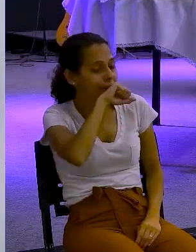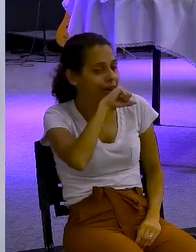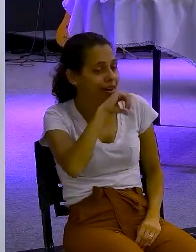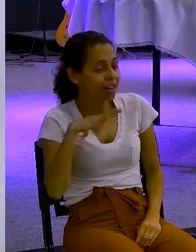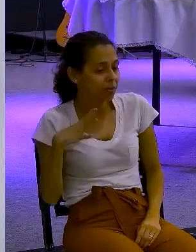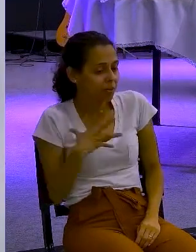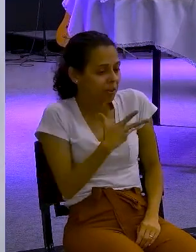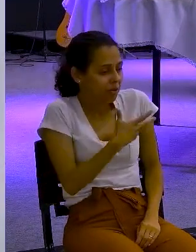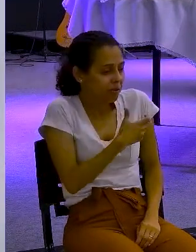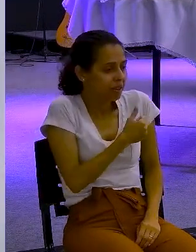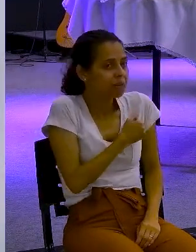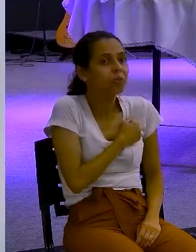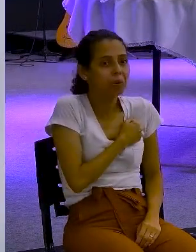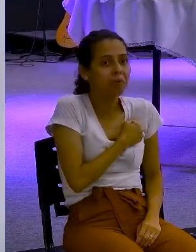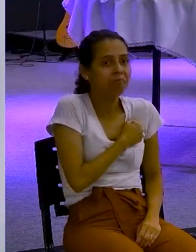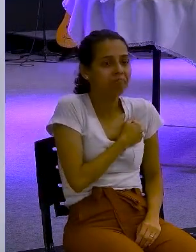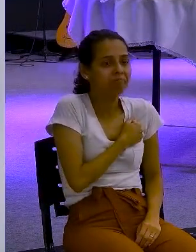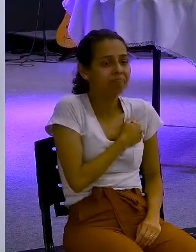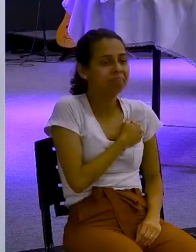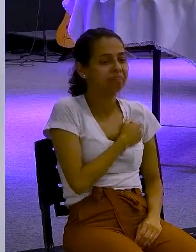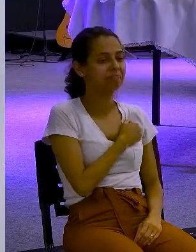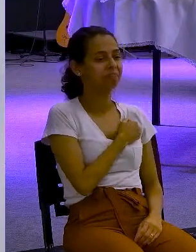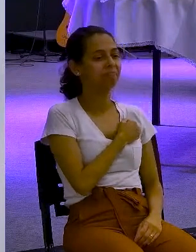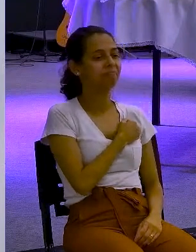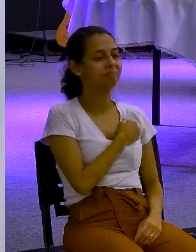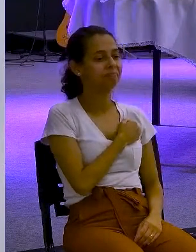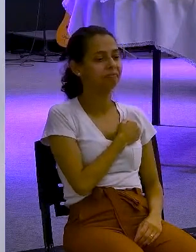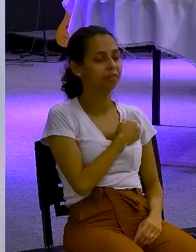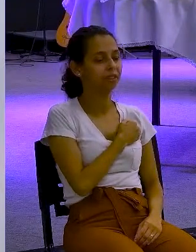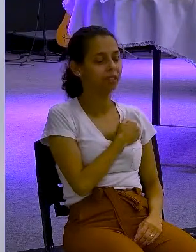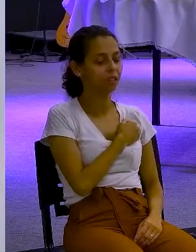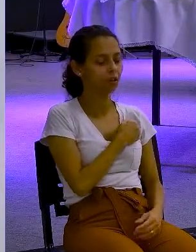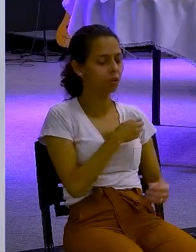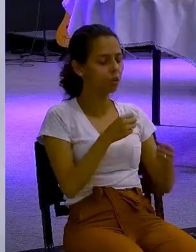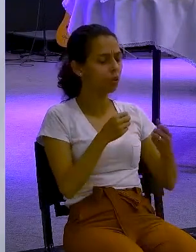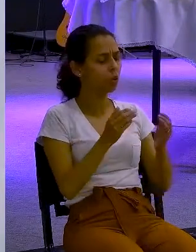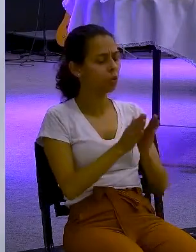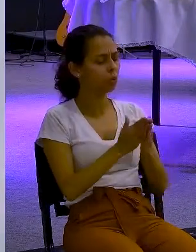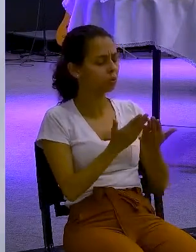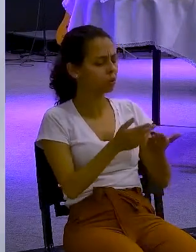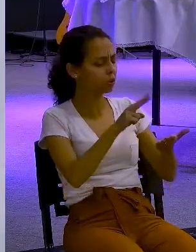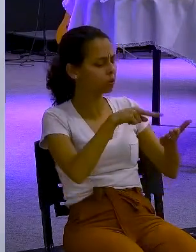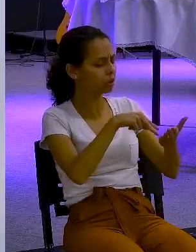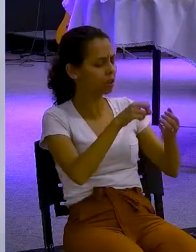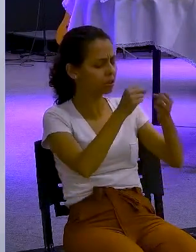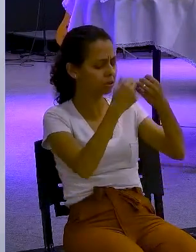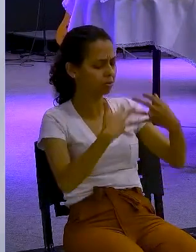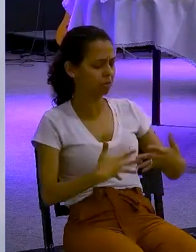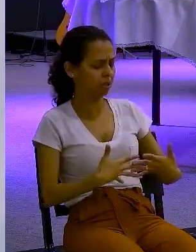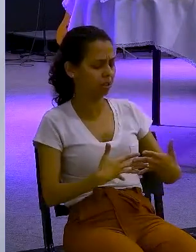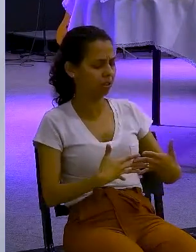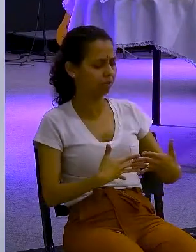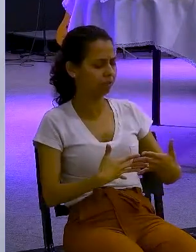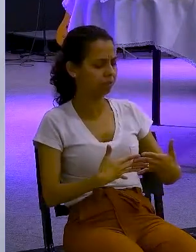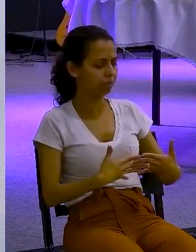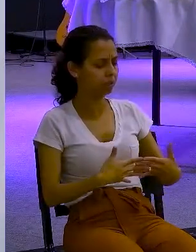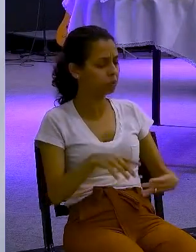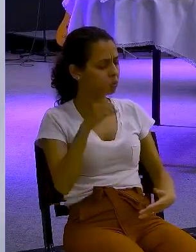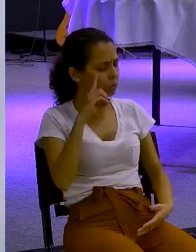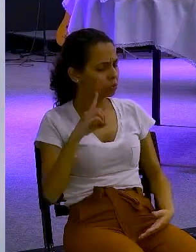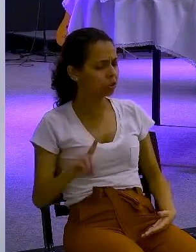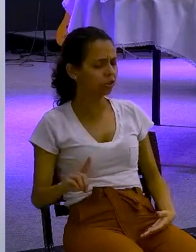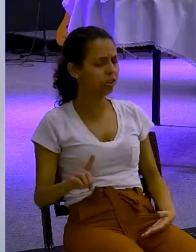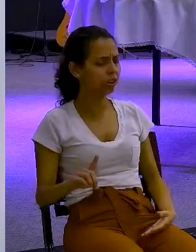acontecimentos imediatamente seguidos. Naqueles dias, ou seja, no tempo em que ela recebe